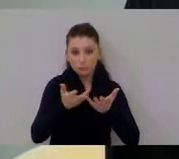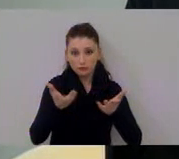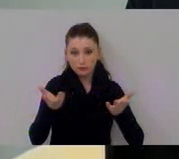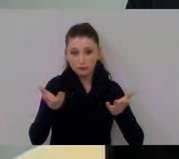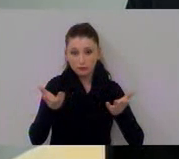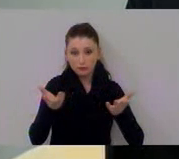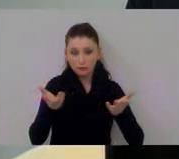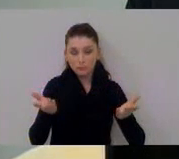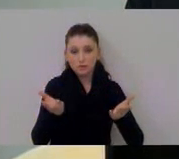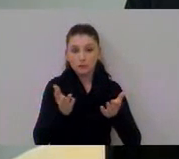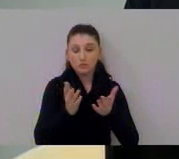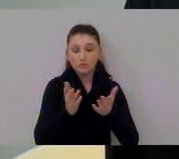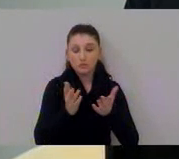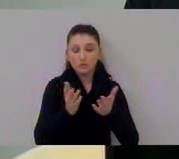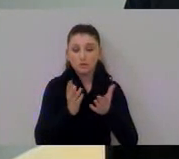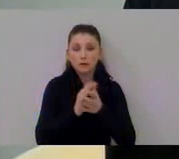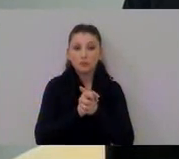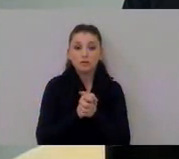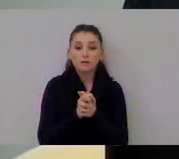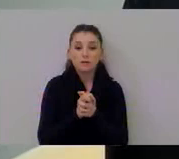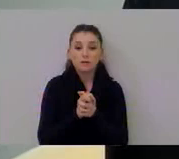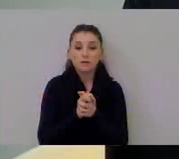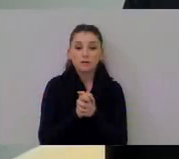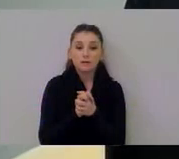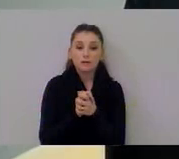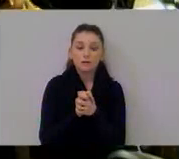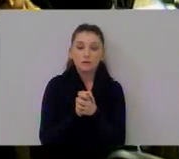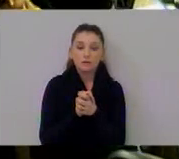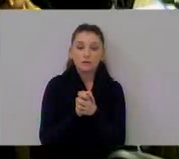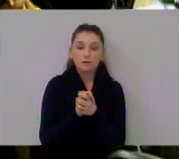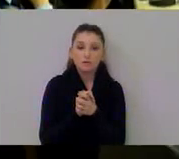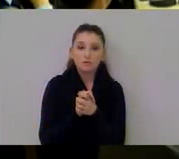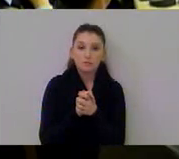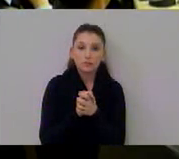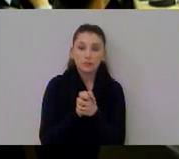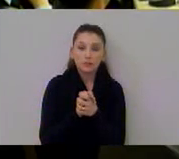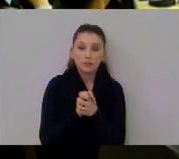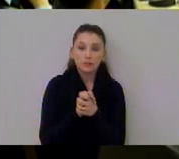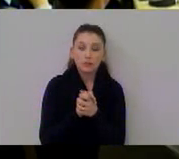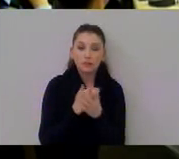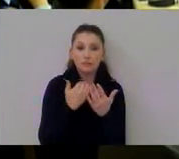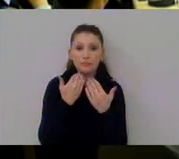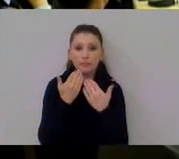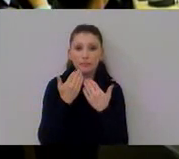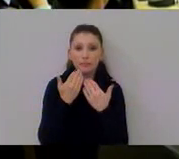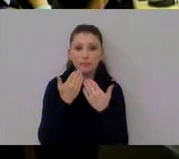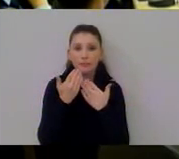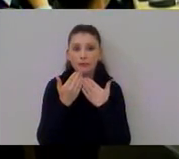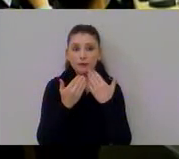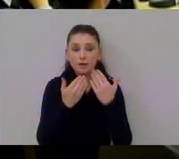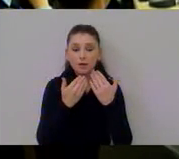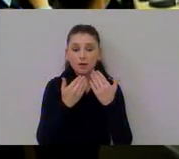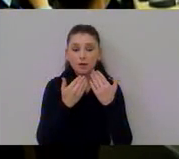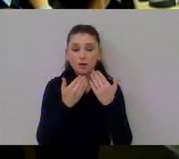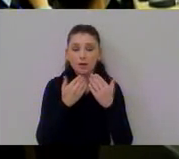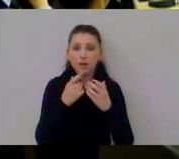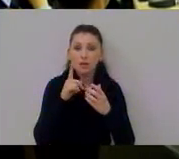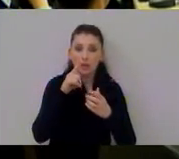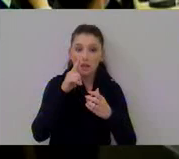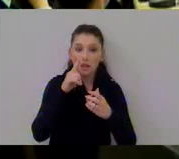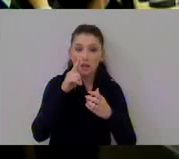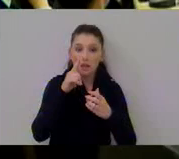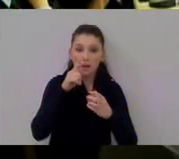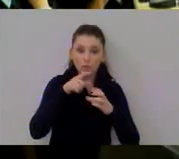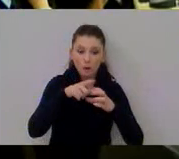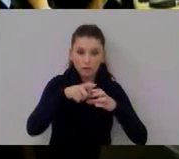o requerimento da instalação de drenagem no